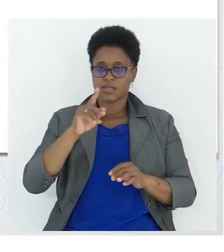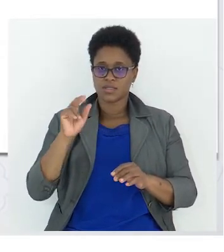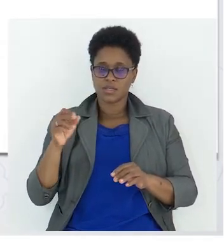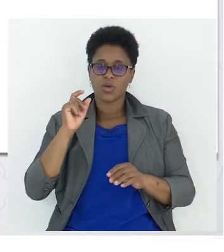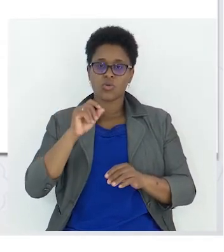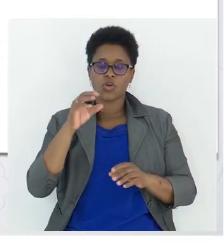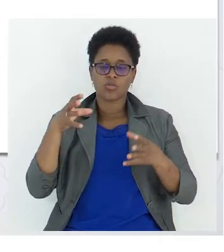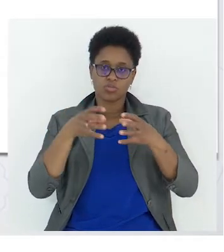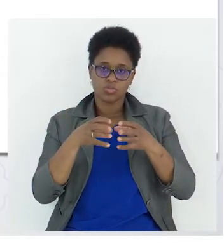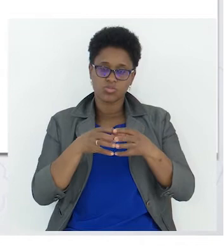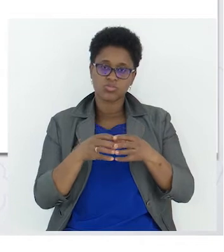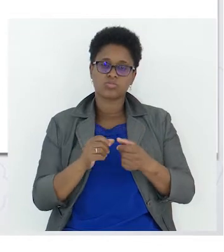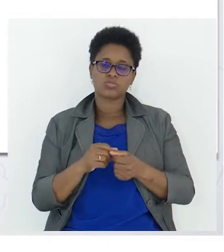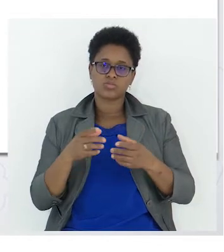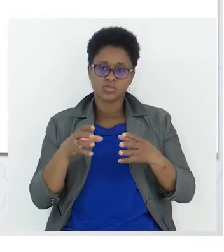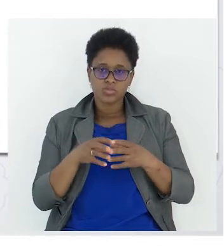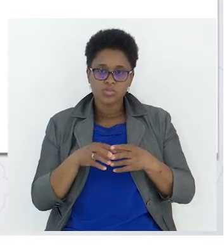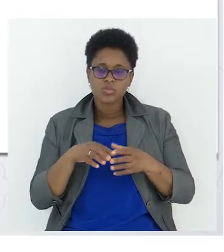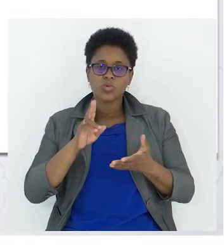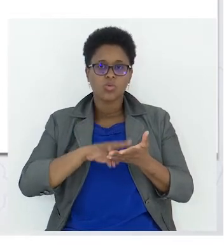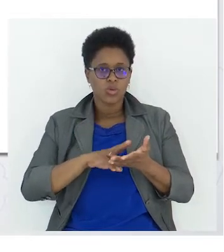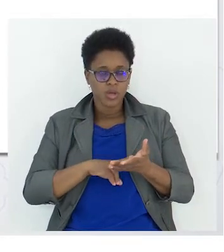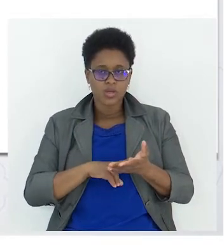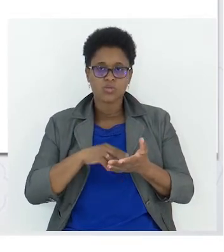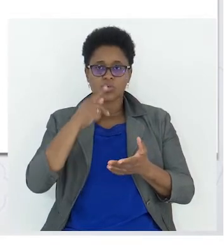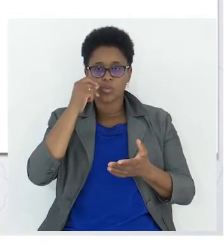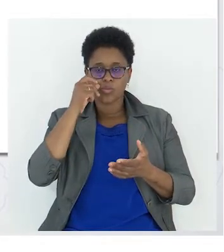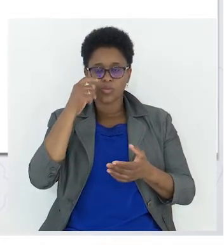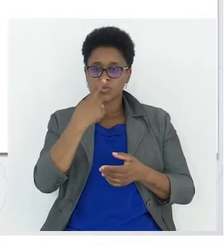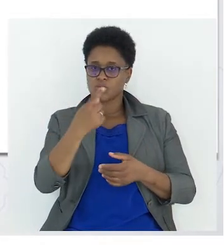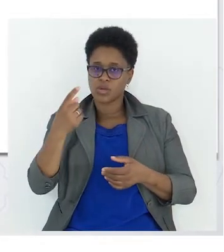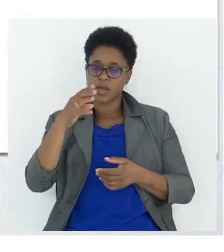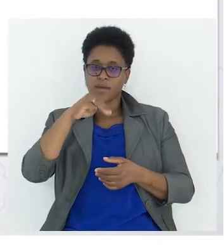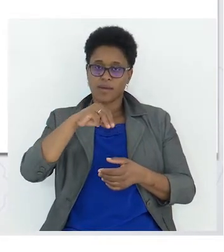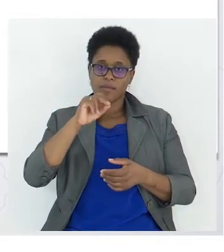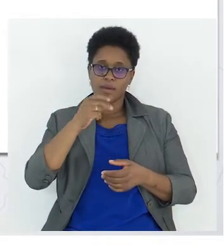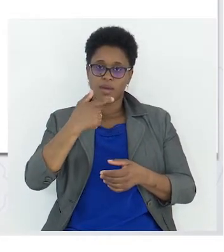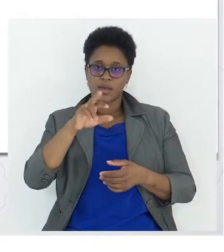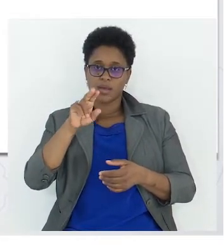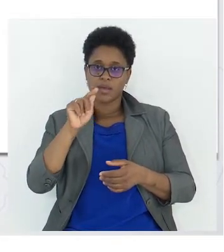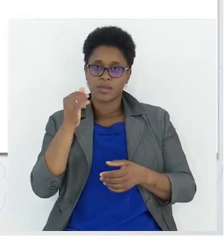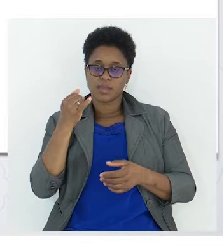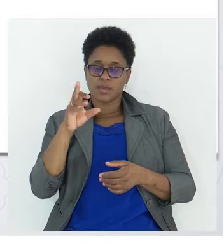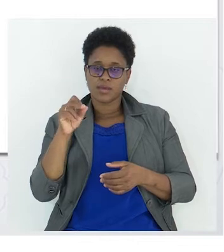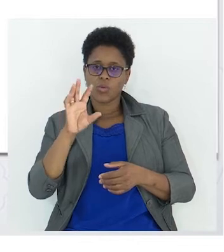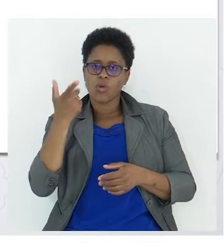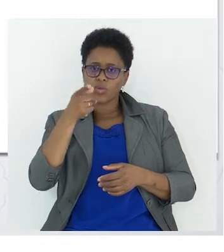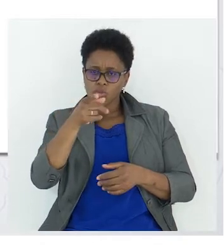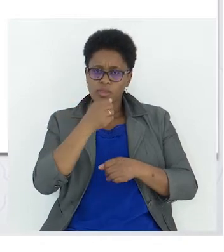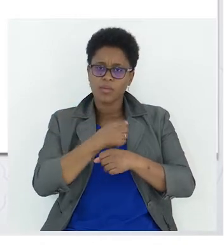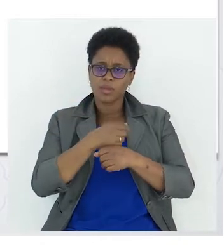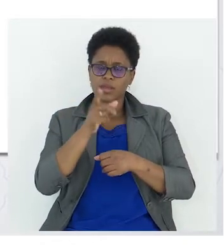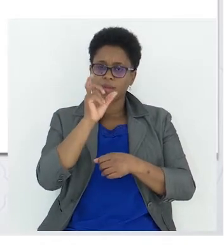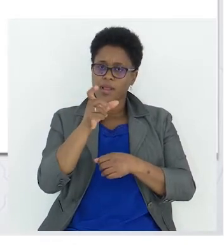do singular. Matreiro. Ao trabalhar a palavra aí, adjetivo,